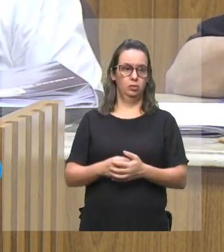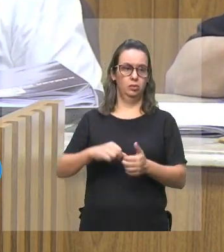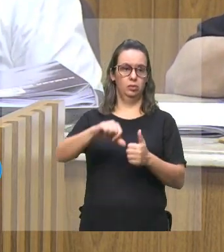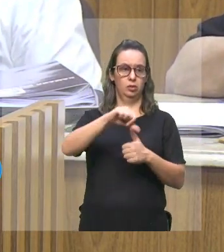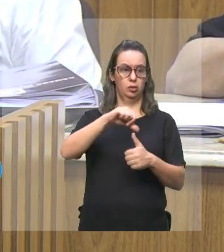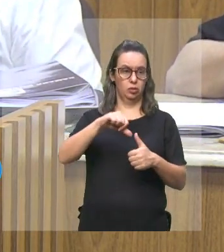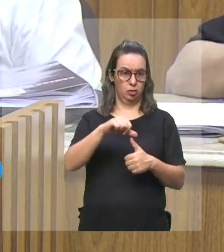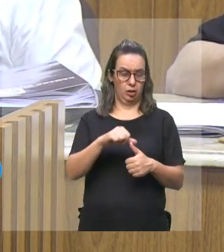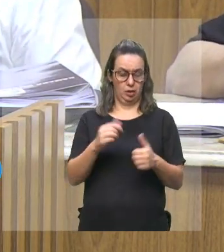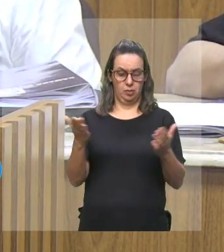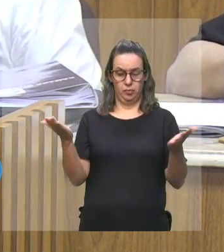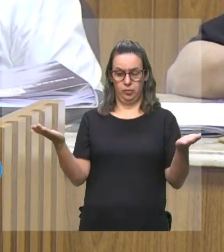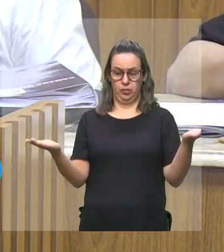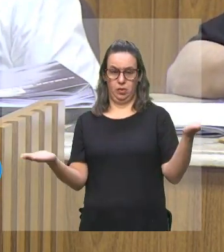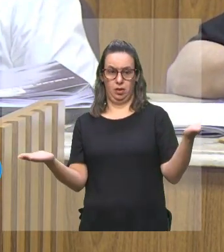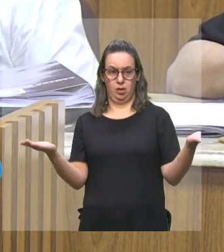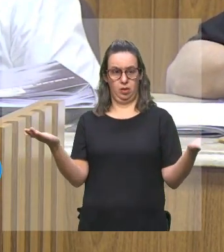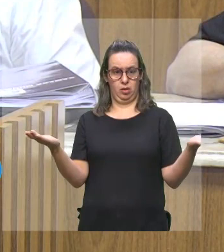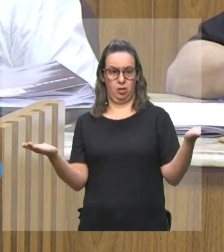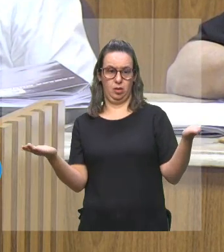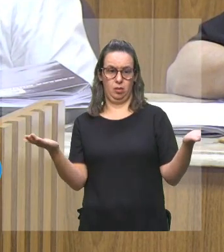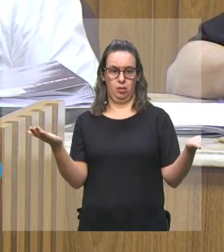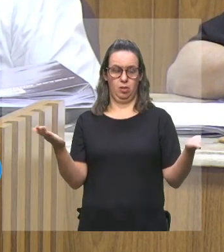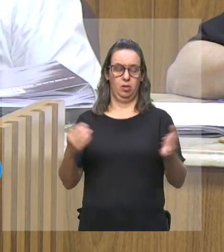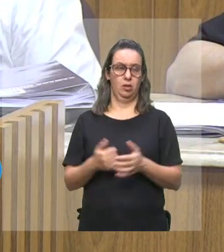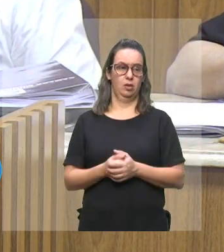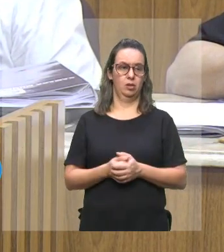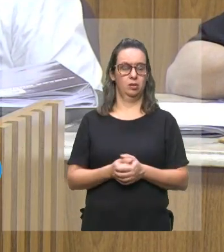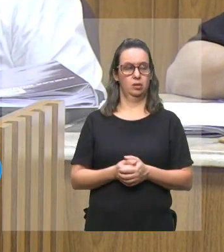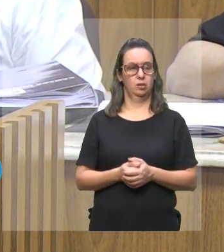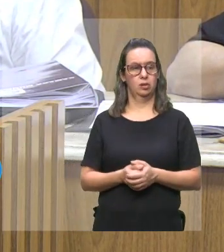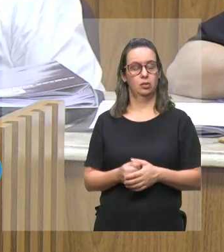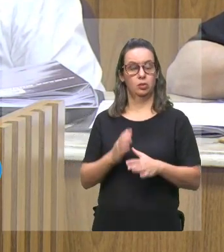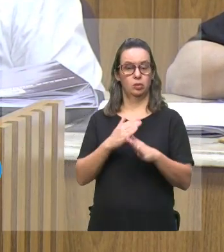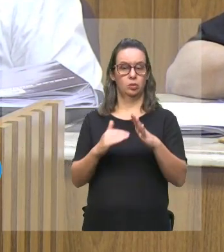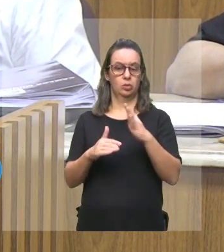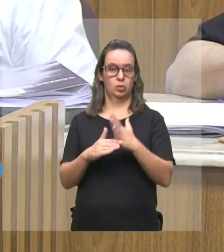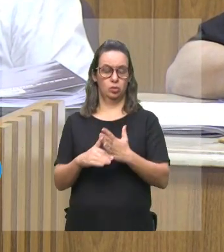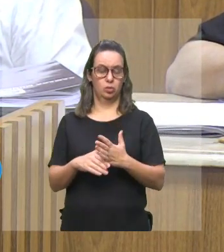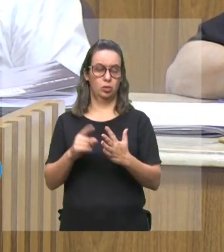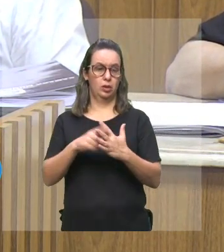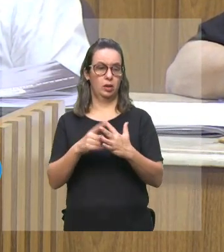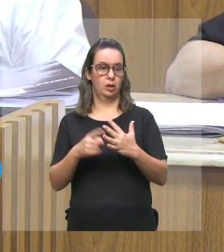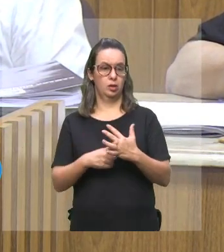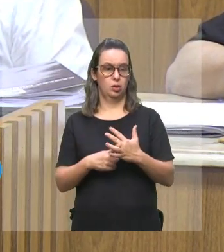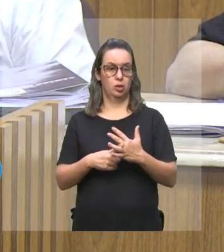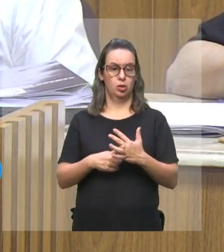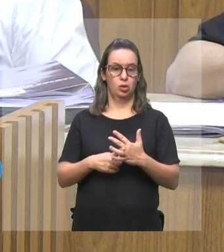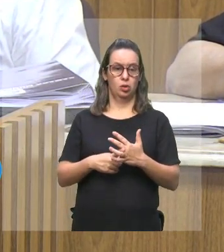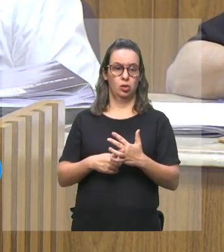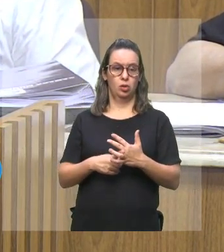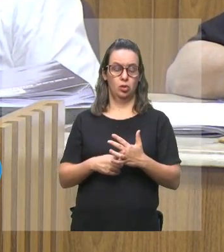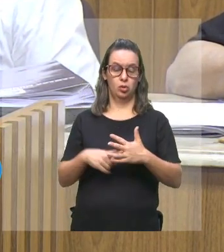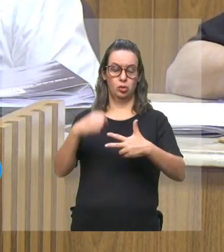mais equilibradas as ações daquele poder. Isso é essencial para que o poder do gestor público